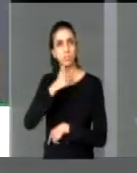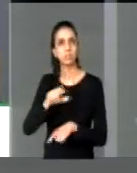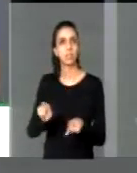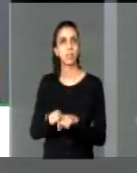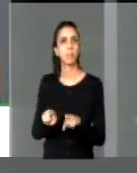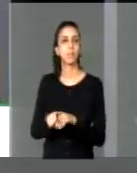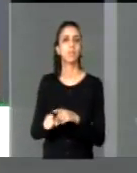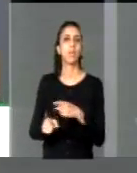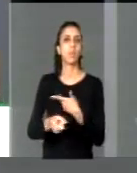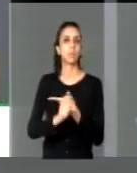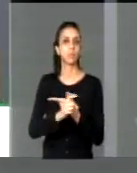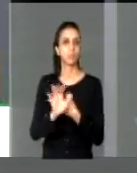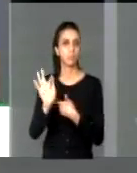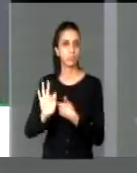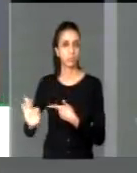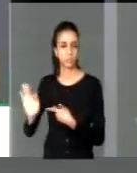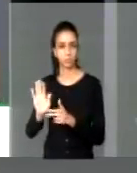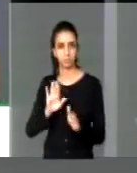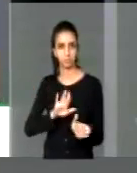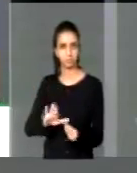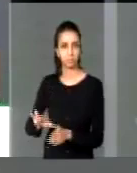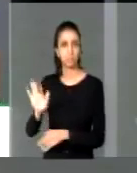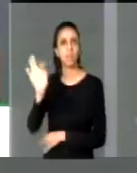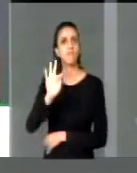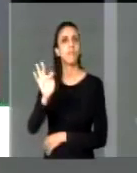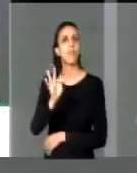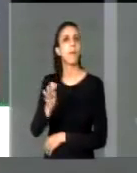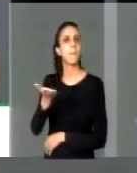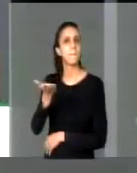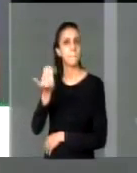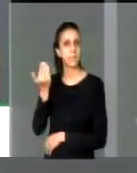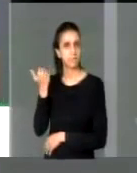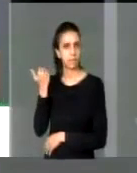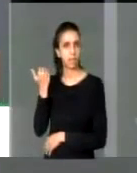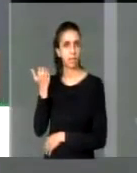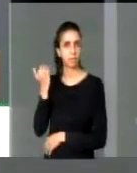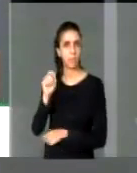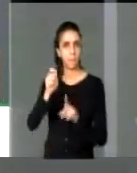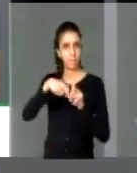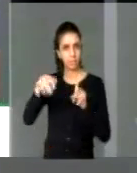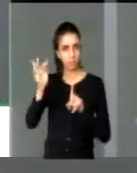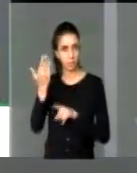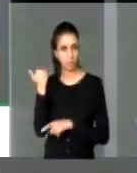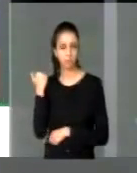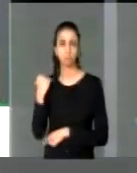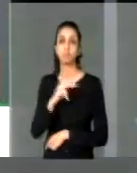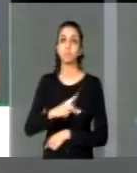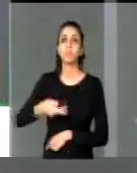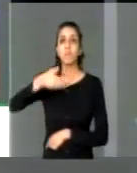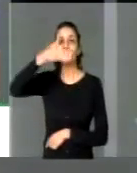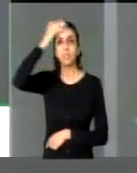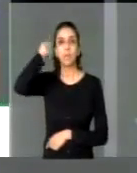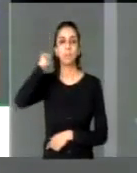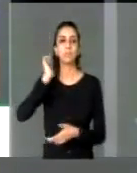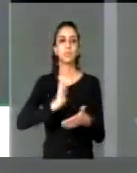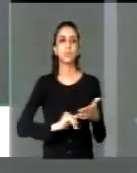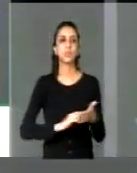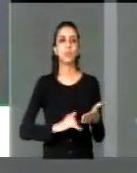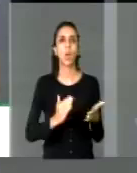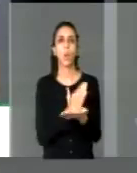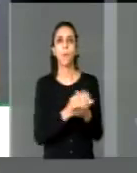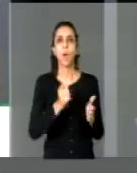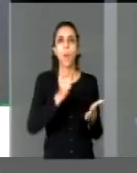Federal. Em fevereiro passado, o governo Temer reduziu as exigências do conteúdo